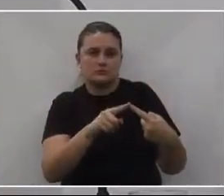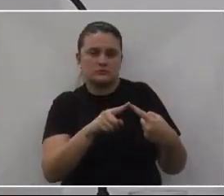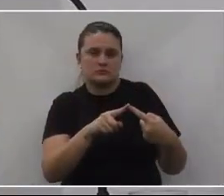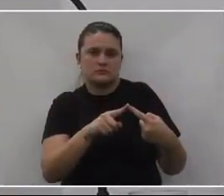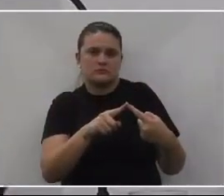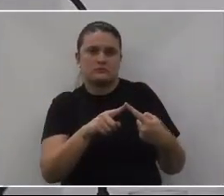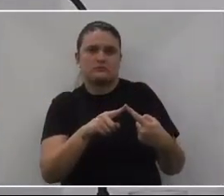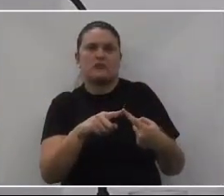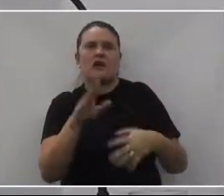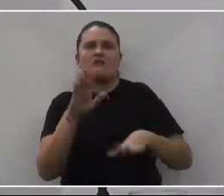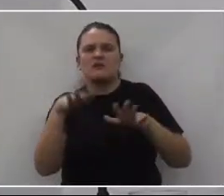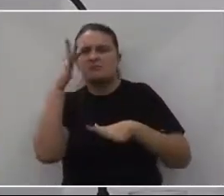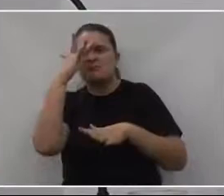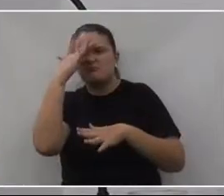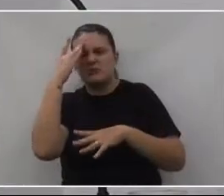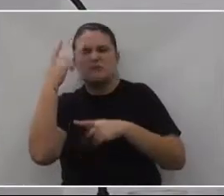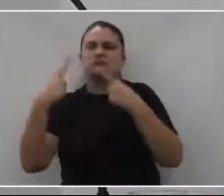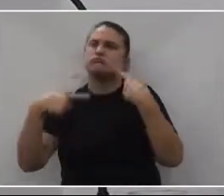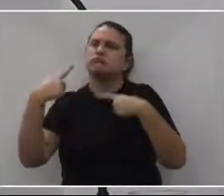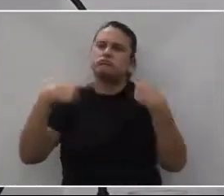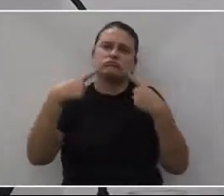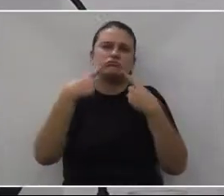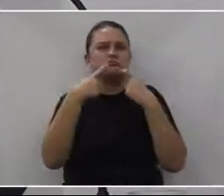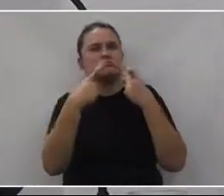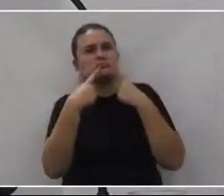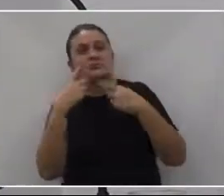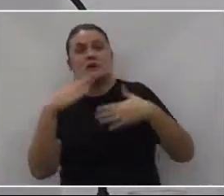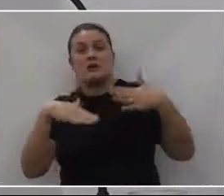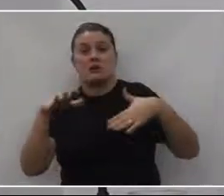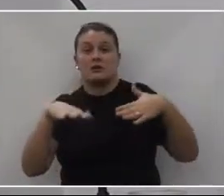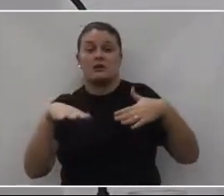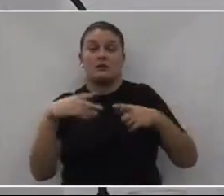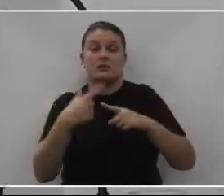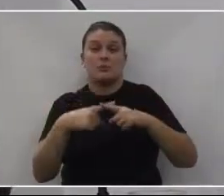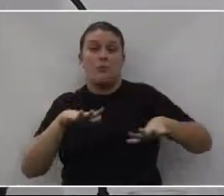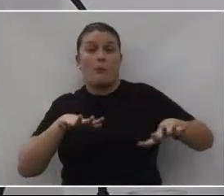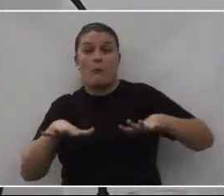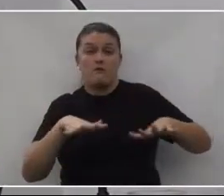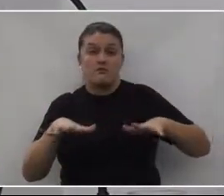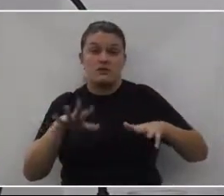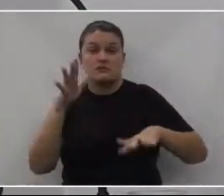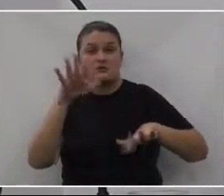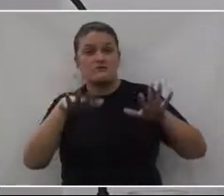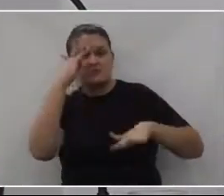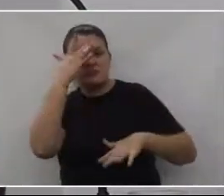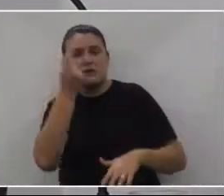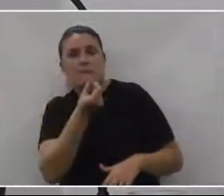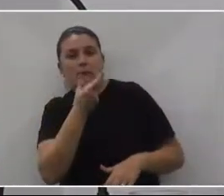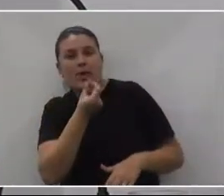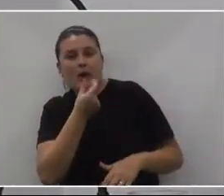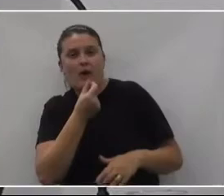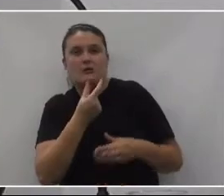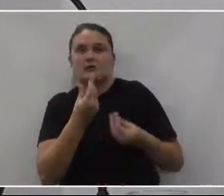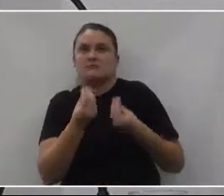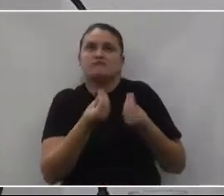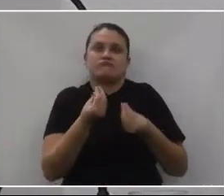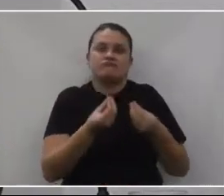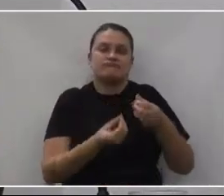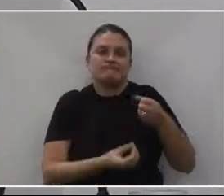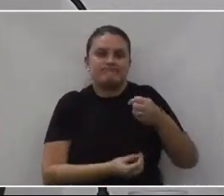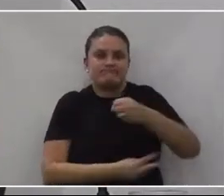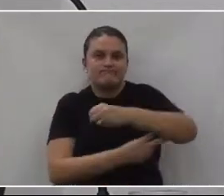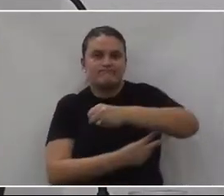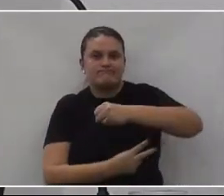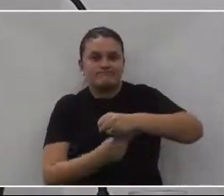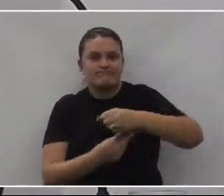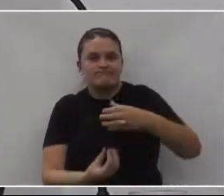forma polêmica e irônica, muitas vezes, de até gozação, da construção da nova ponte, quando foi levantado